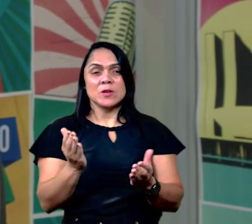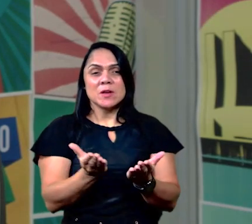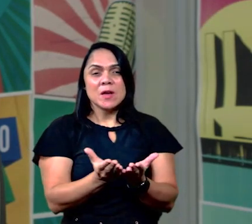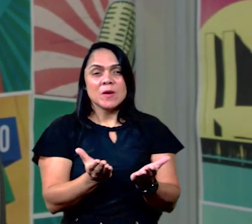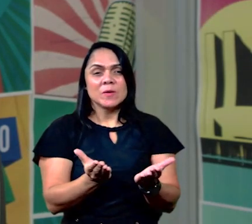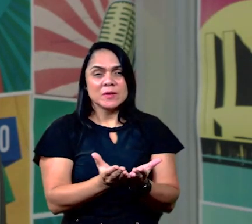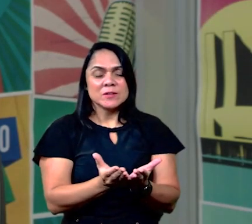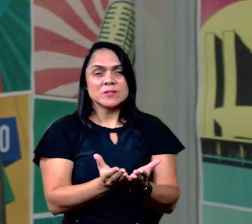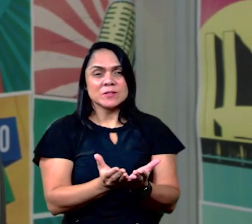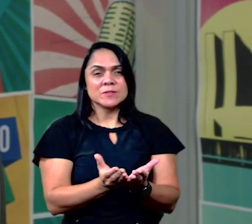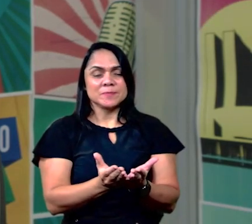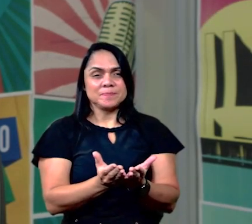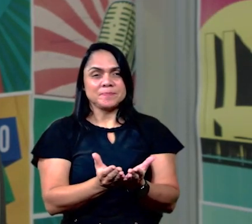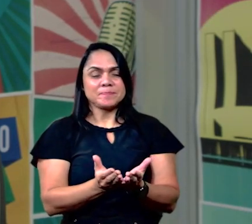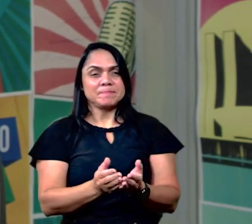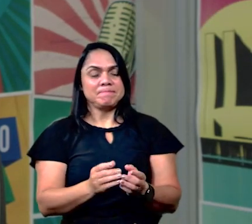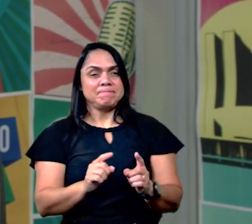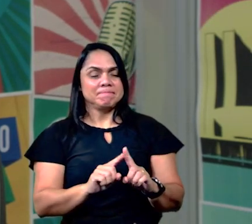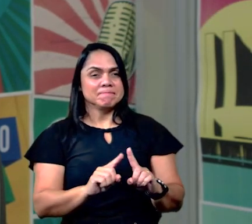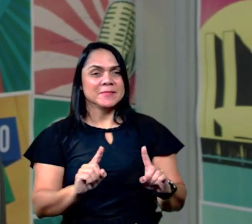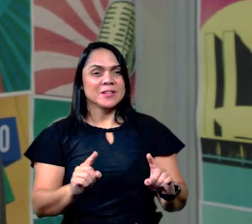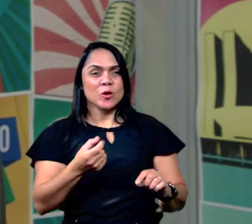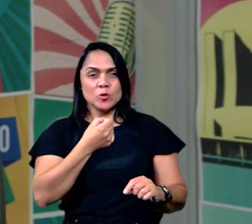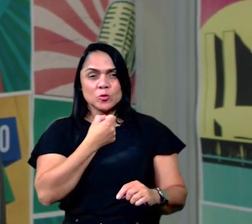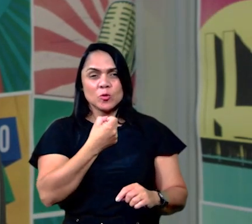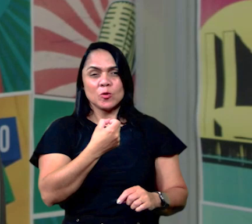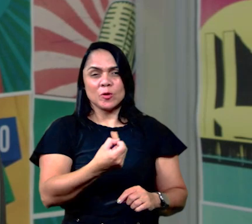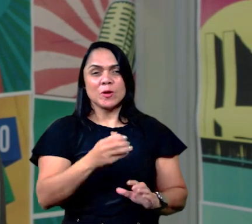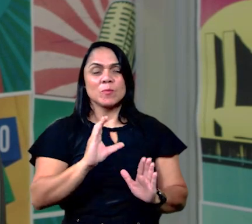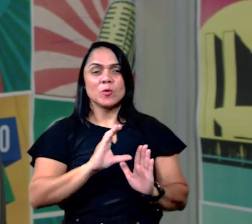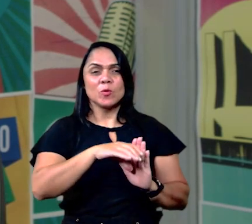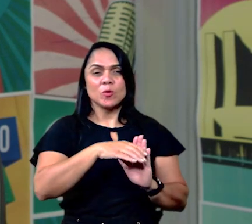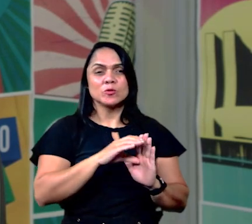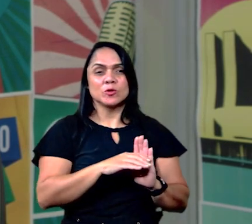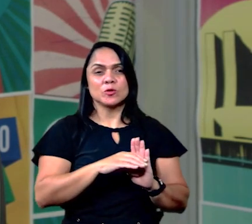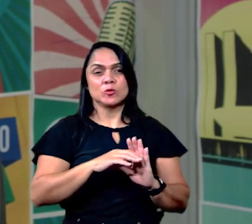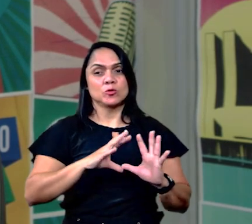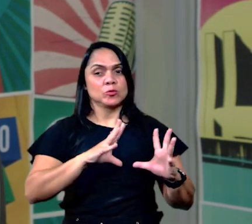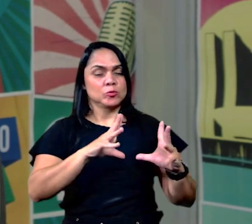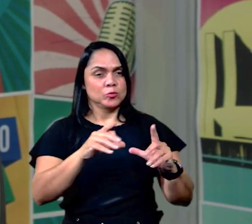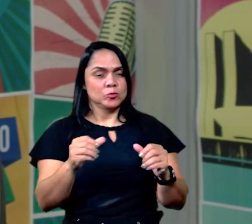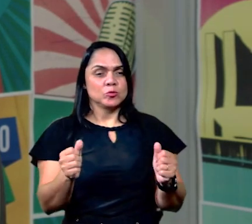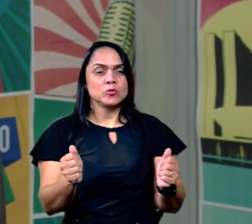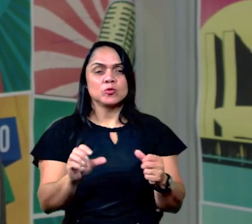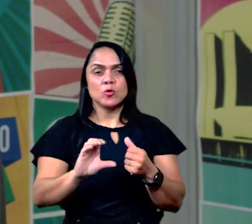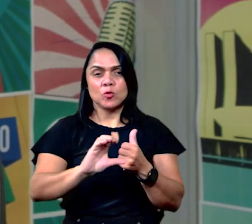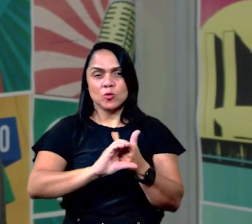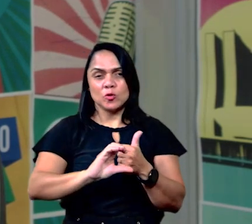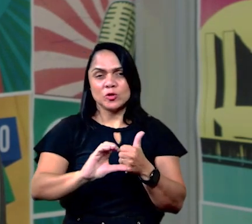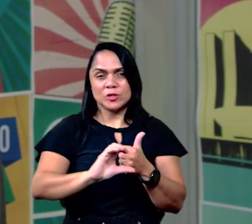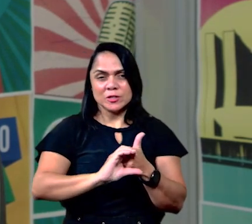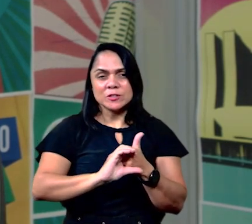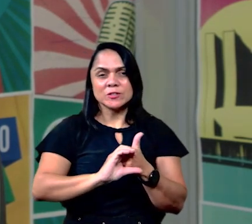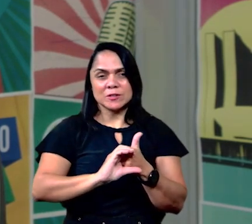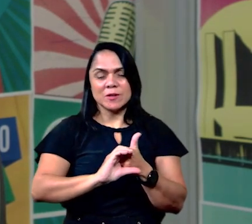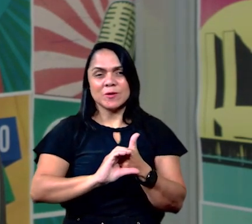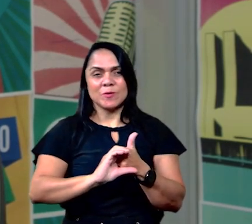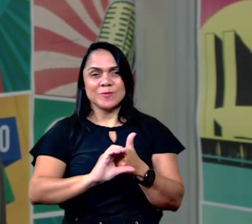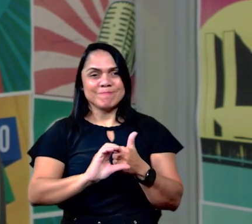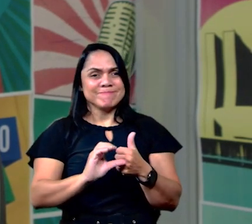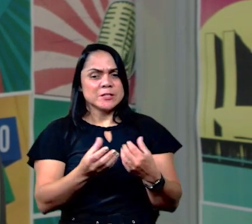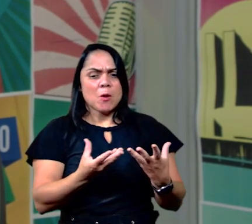embora a gente coloque de forma conceitual os cristãos, né, mas os cristãos são